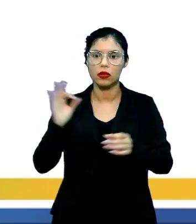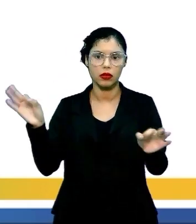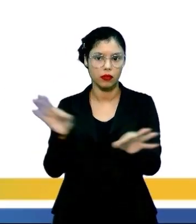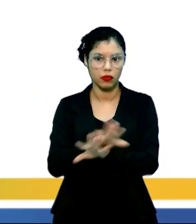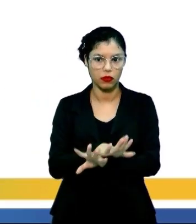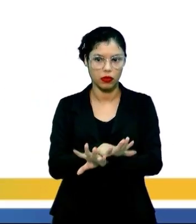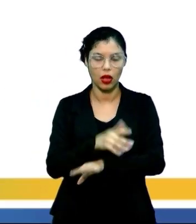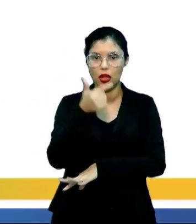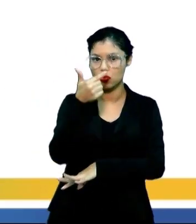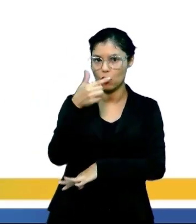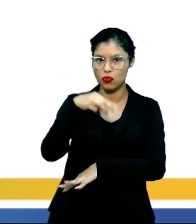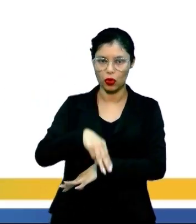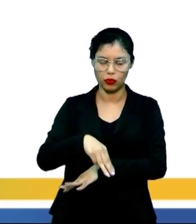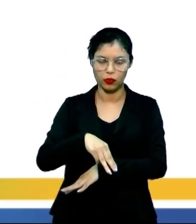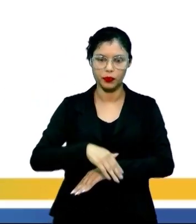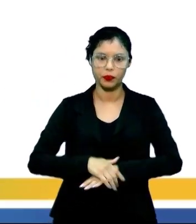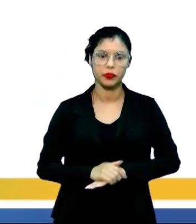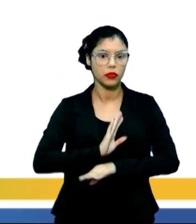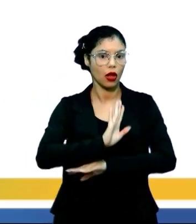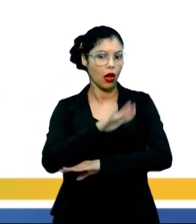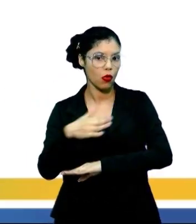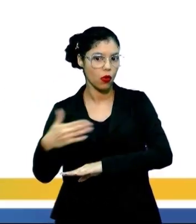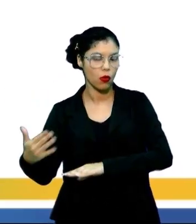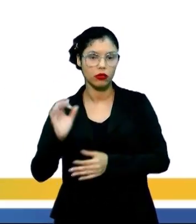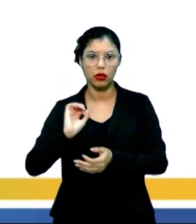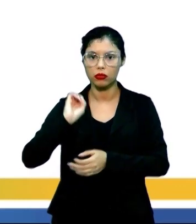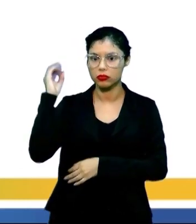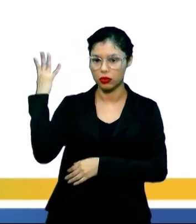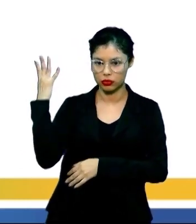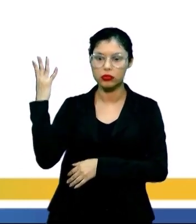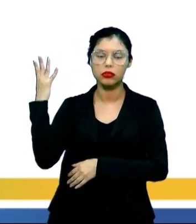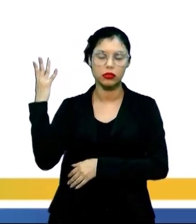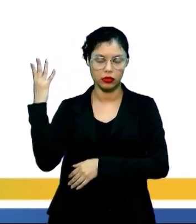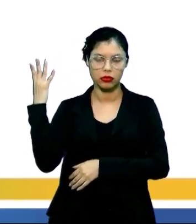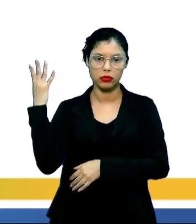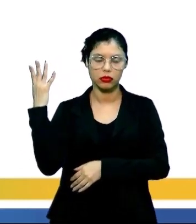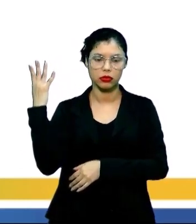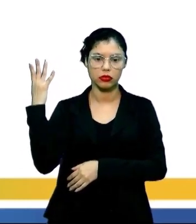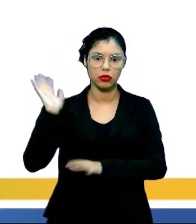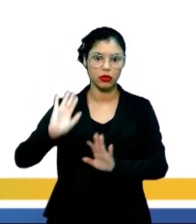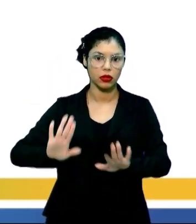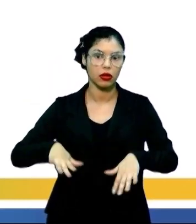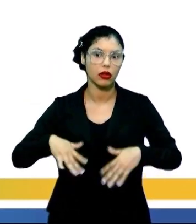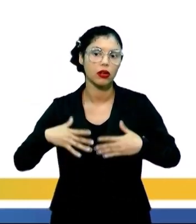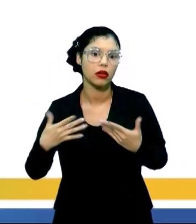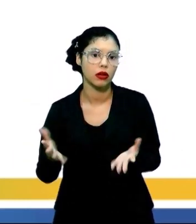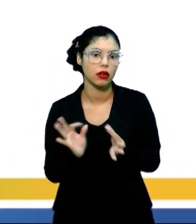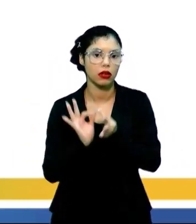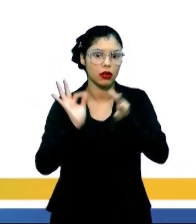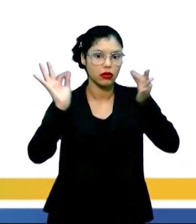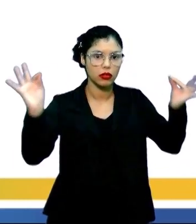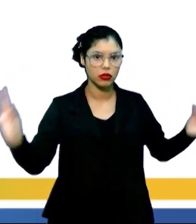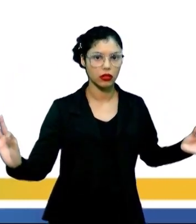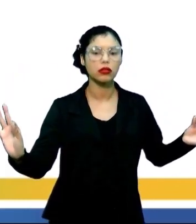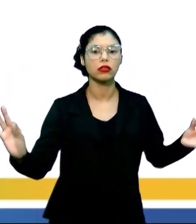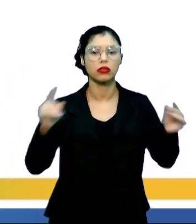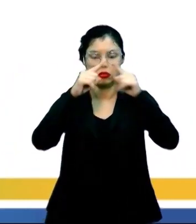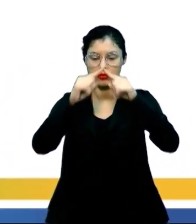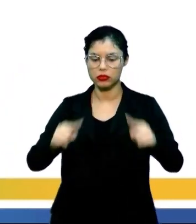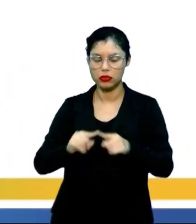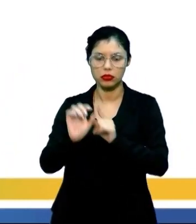na posição 2 metros. Quando o deslocamento escalar, e qual a distância percorrida por esse